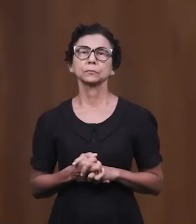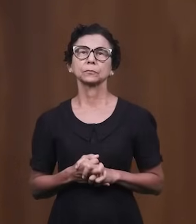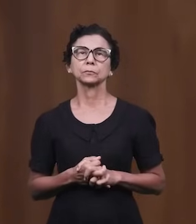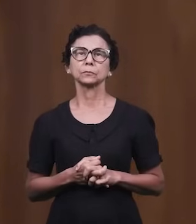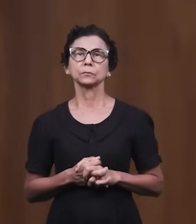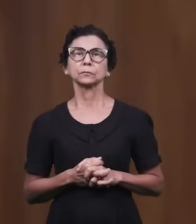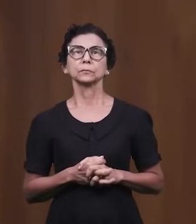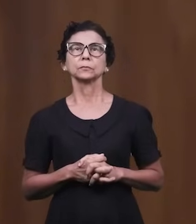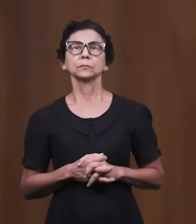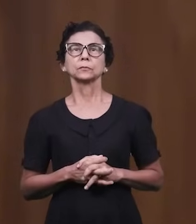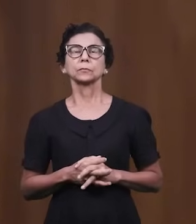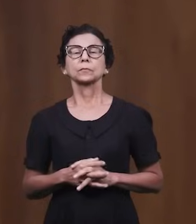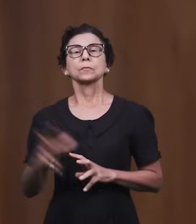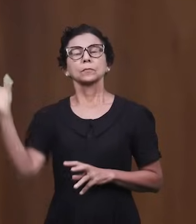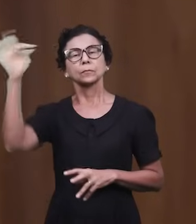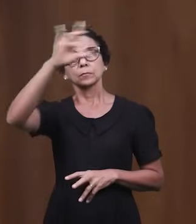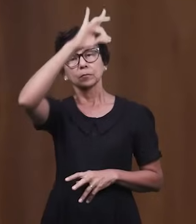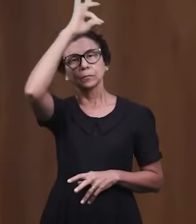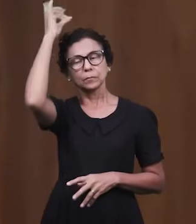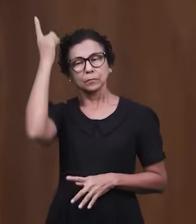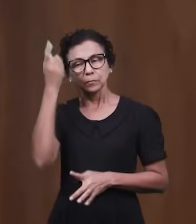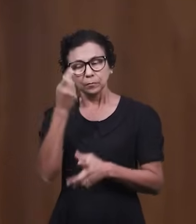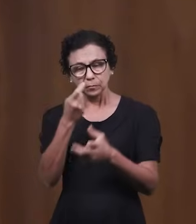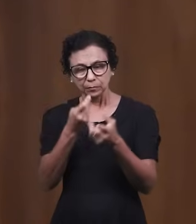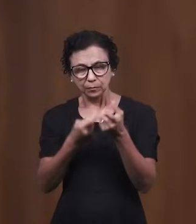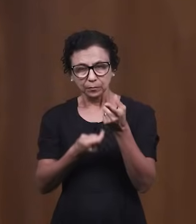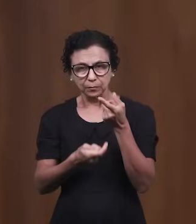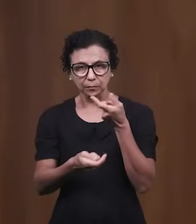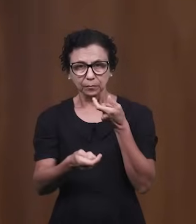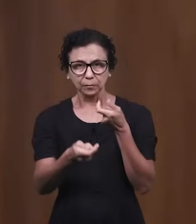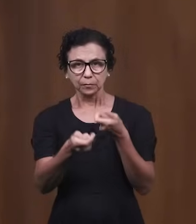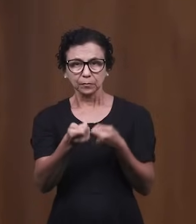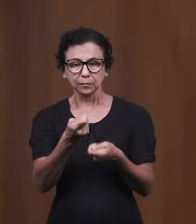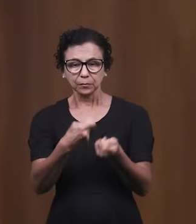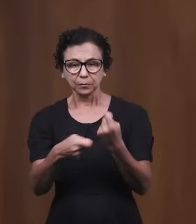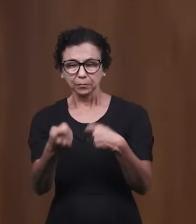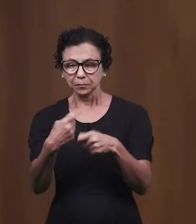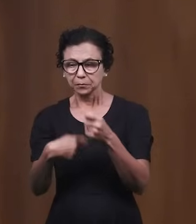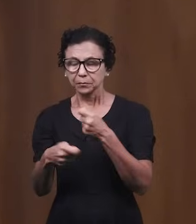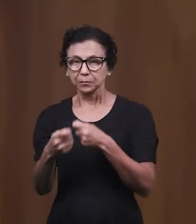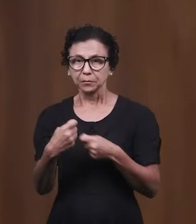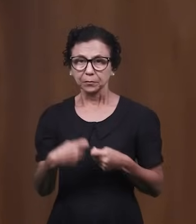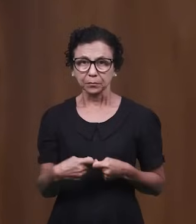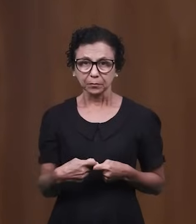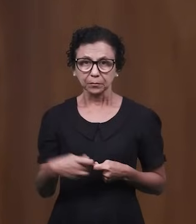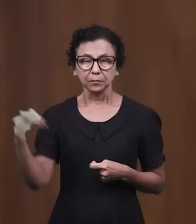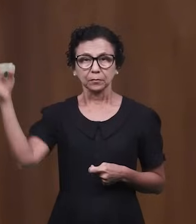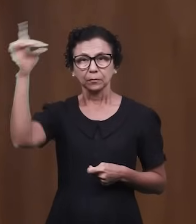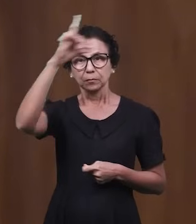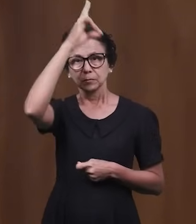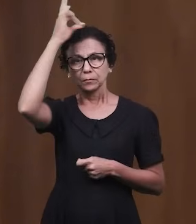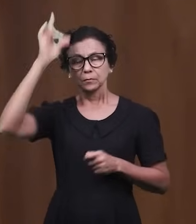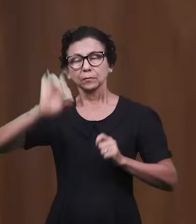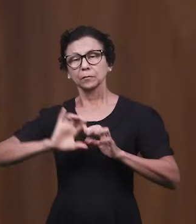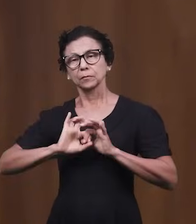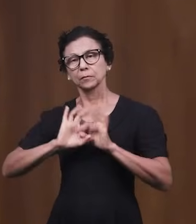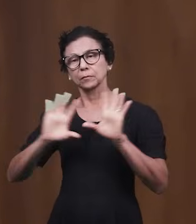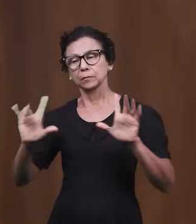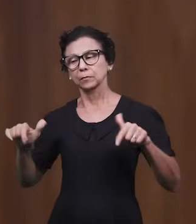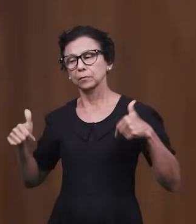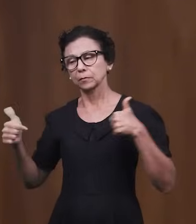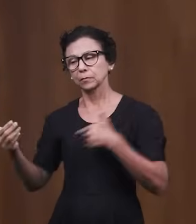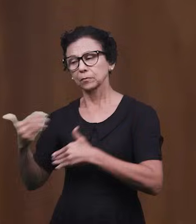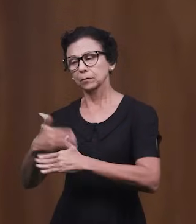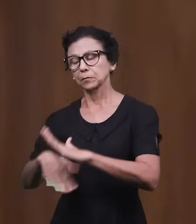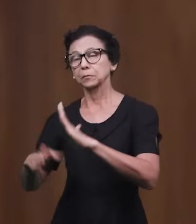seja regida pelo Espírito Santo, que esse Espírito Santo ele possa ter livre circulação no corpo e ter